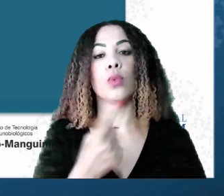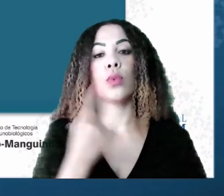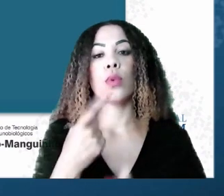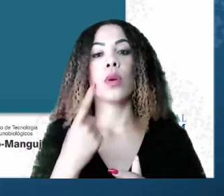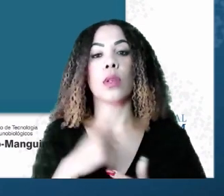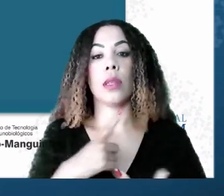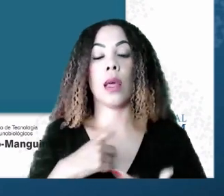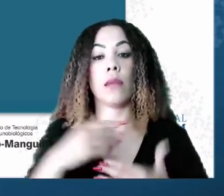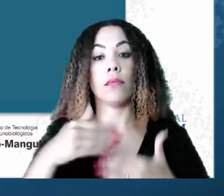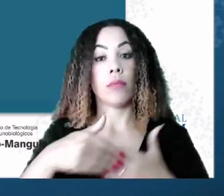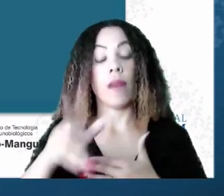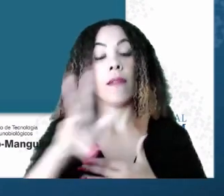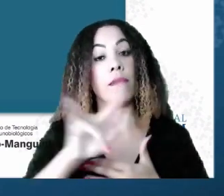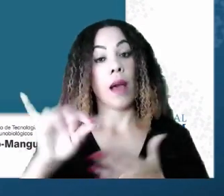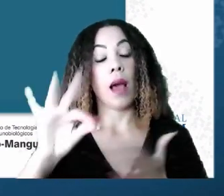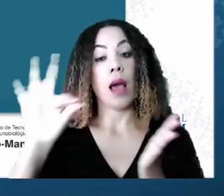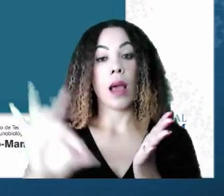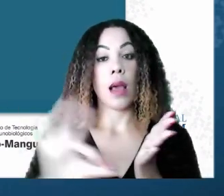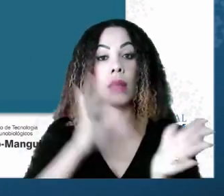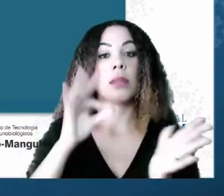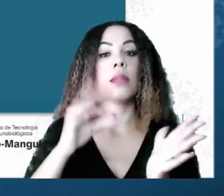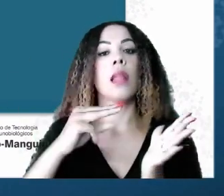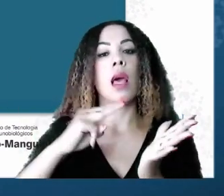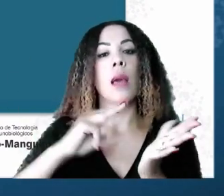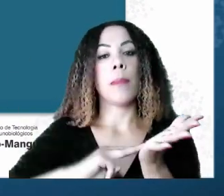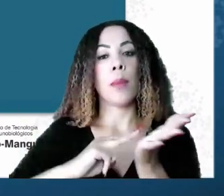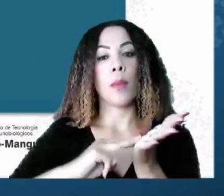a assinar um memorando de entendimento com